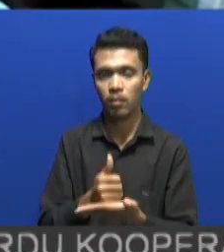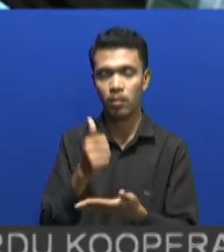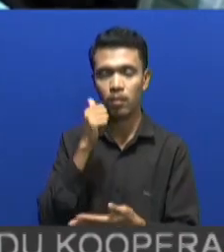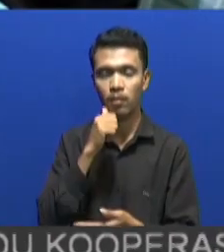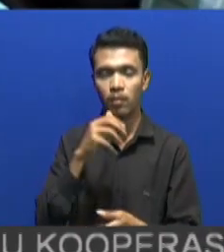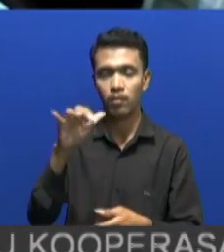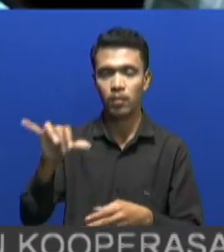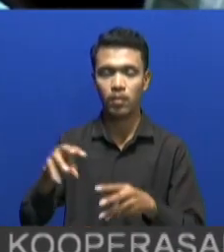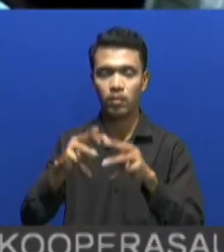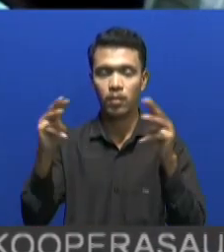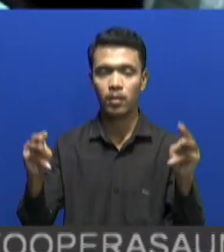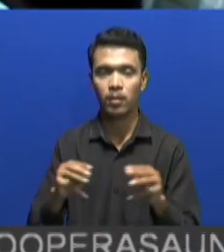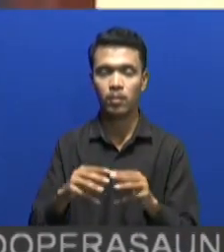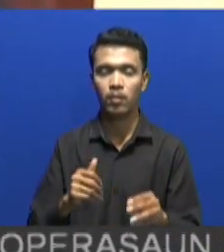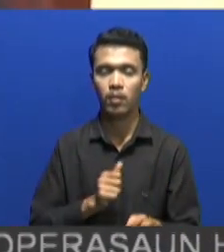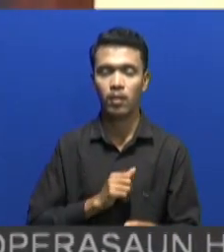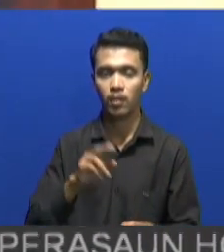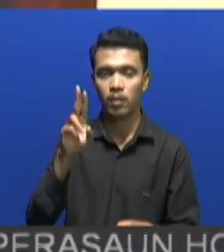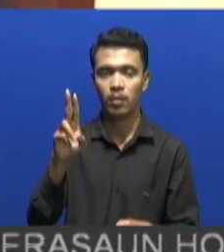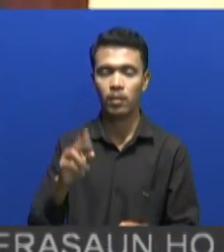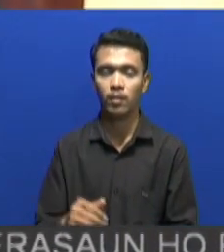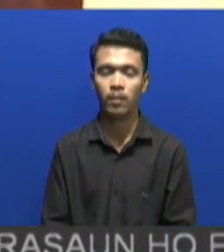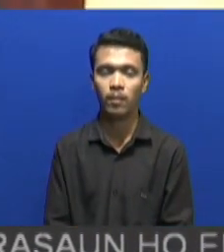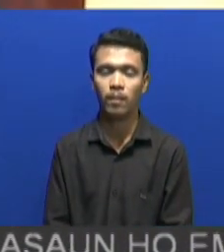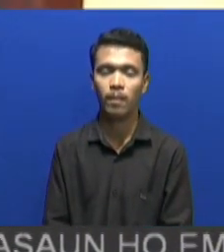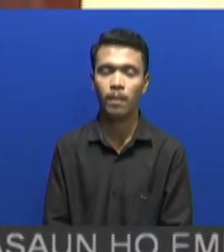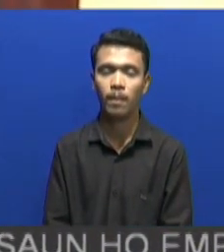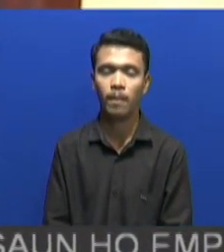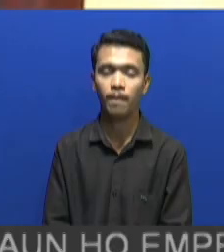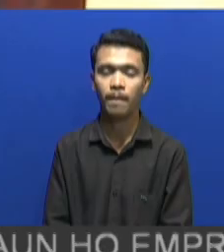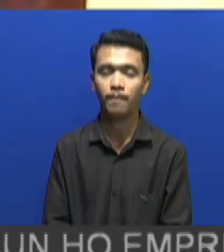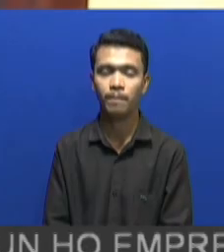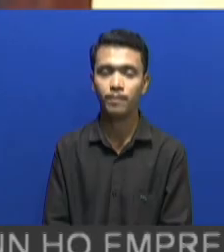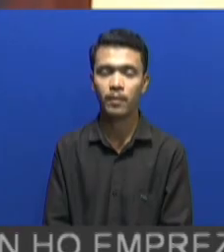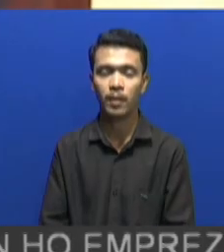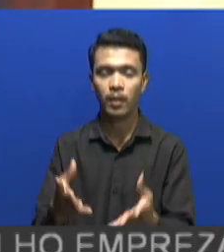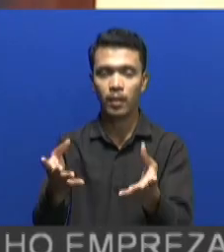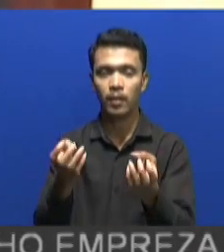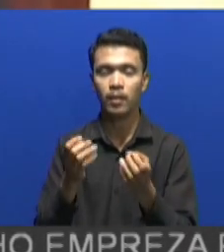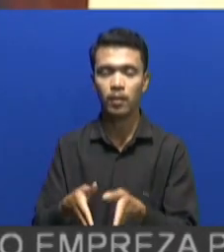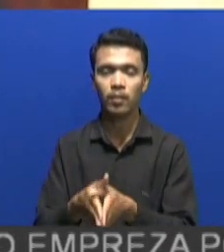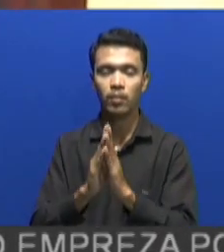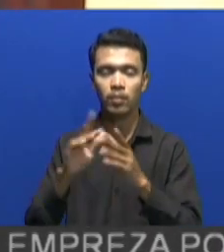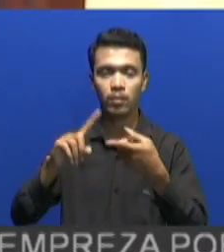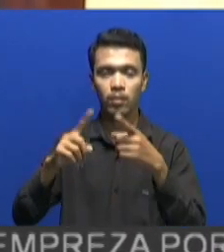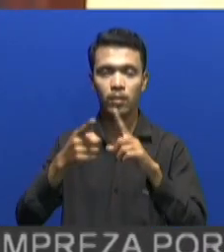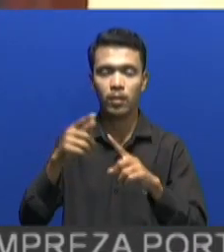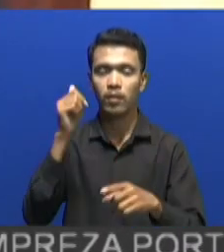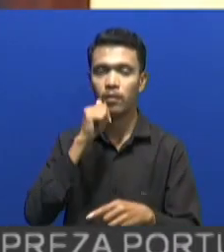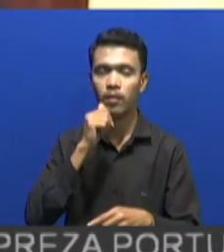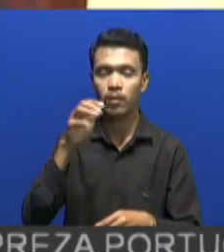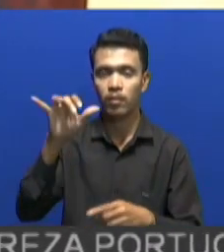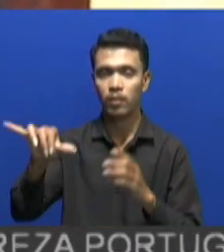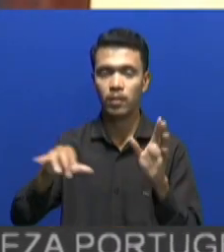e a município Aileu. Presidentes do MPTL, a cara continua a pela para feito maluco Sira.